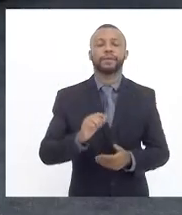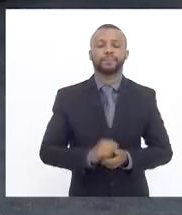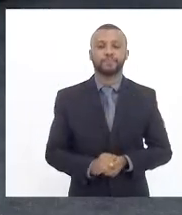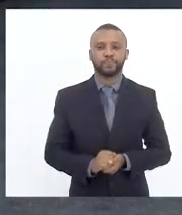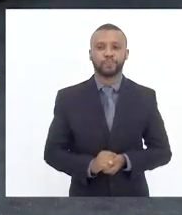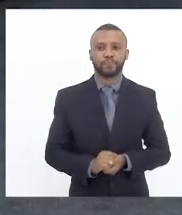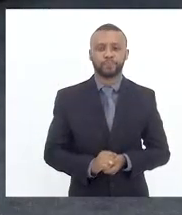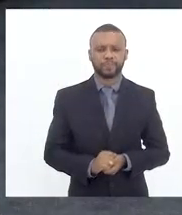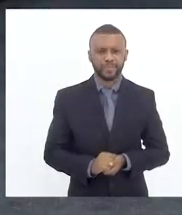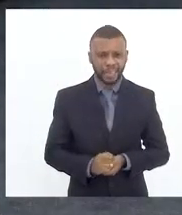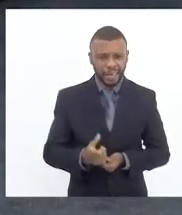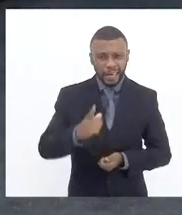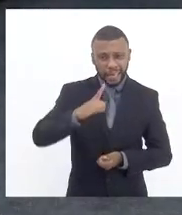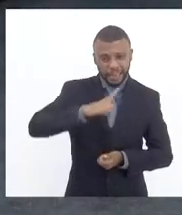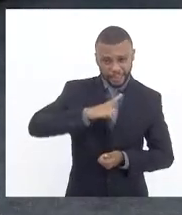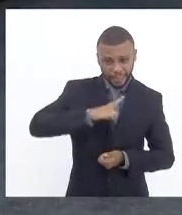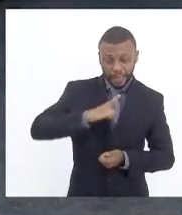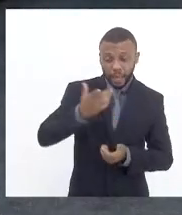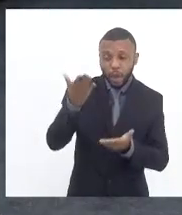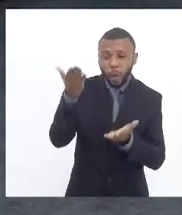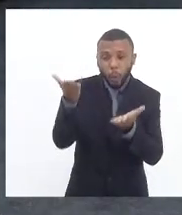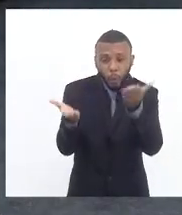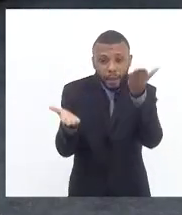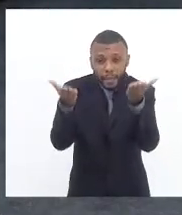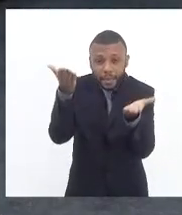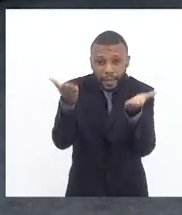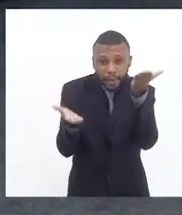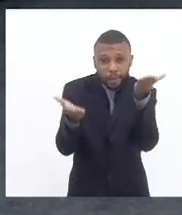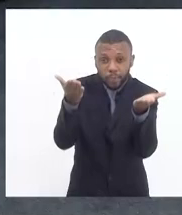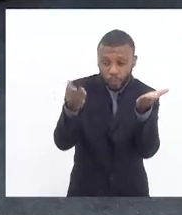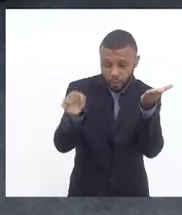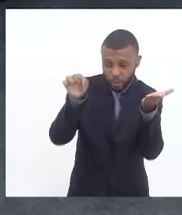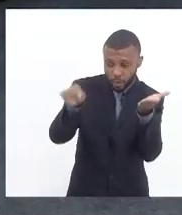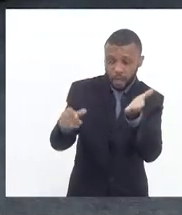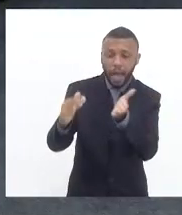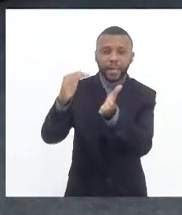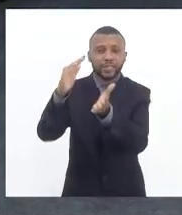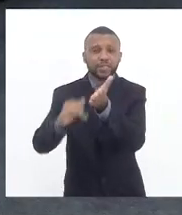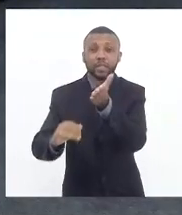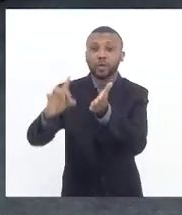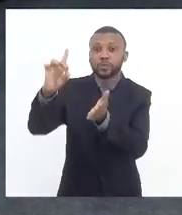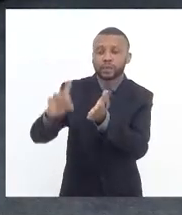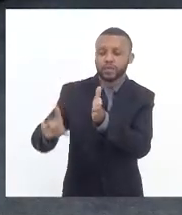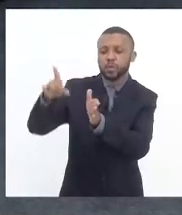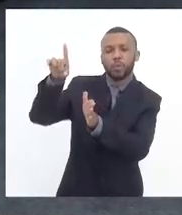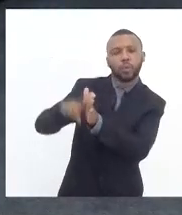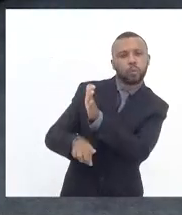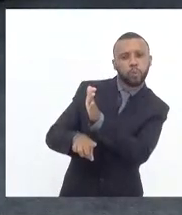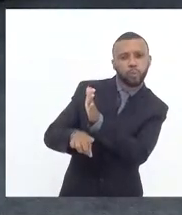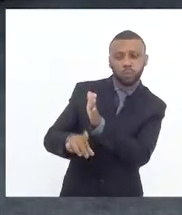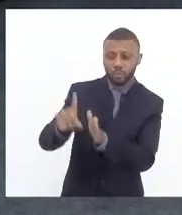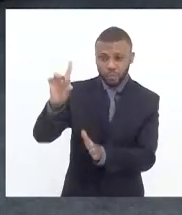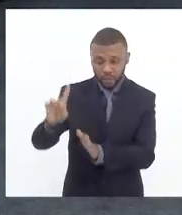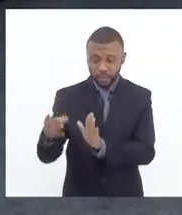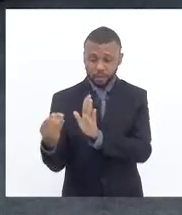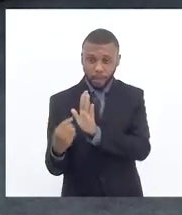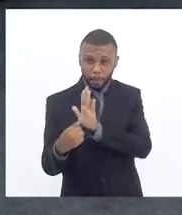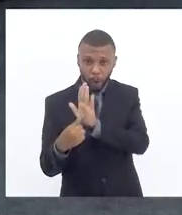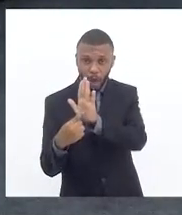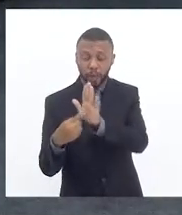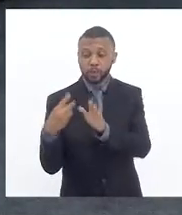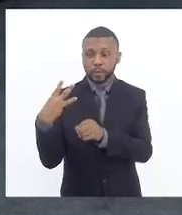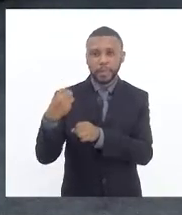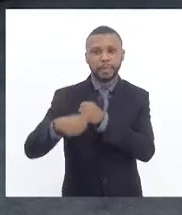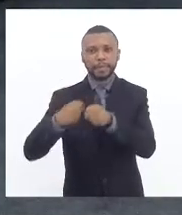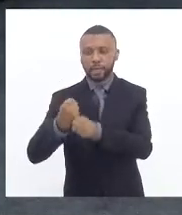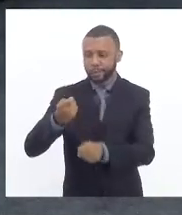aqui é a ver o equilíbrio secretário entre a retirada do direito nosso direito que está colocado com treino até